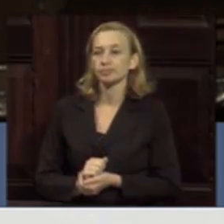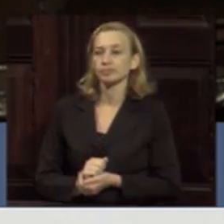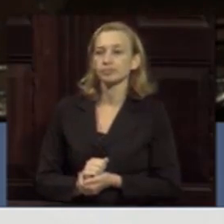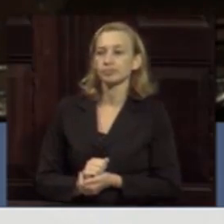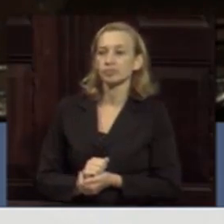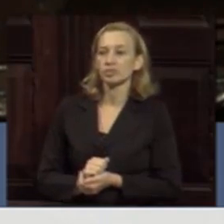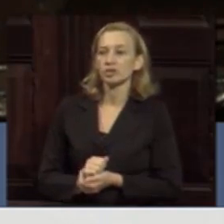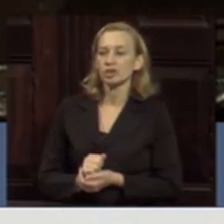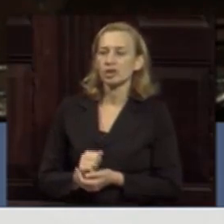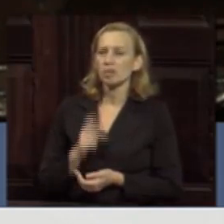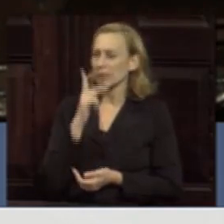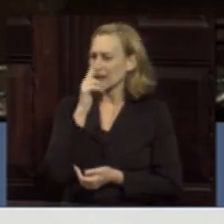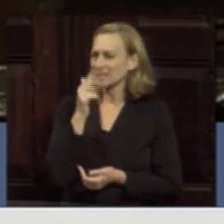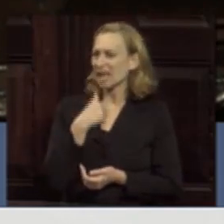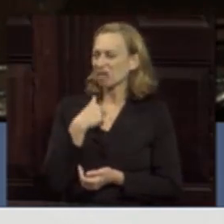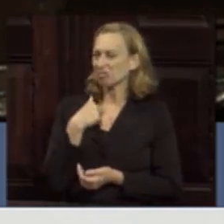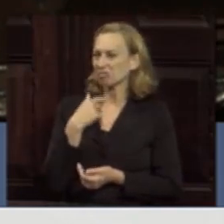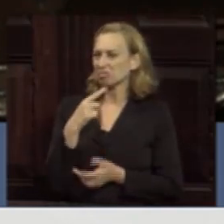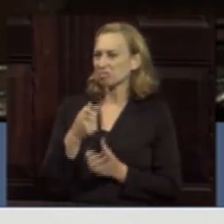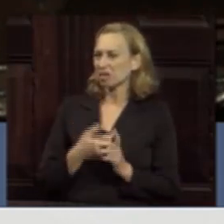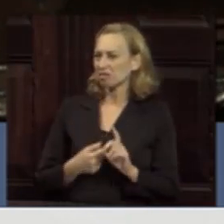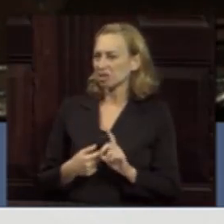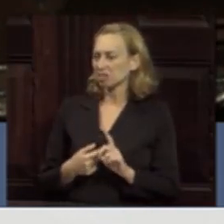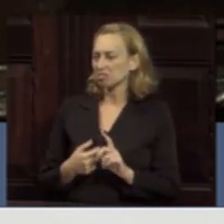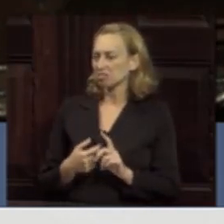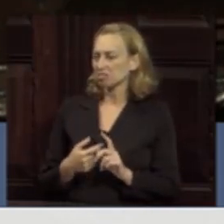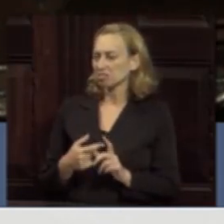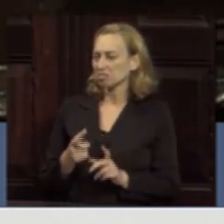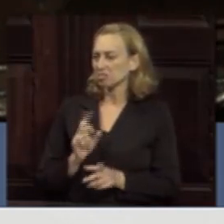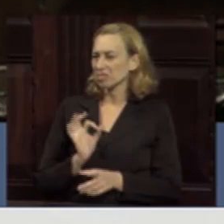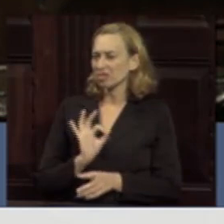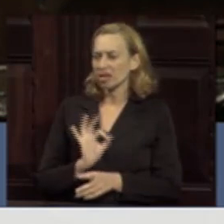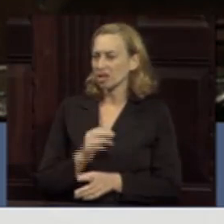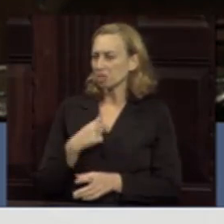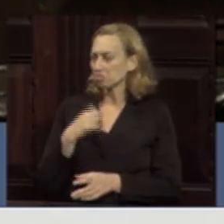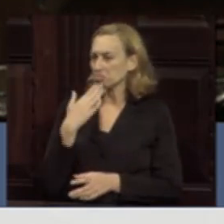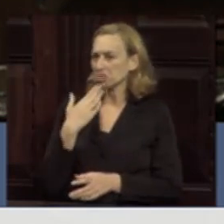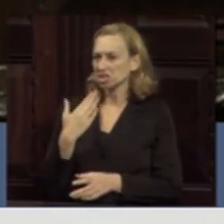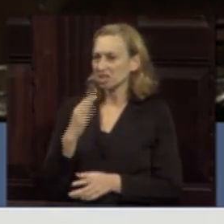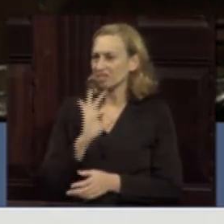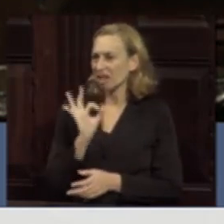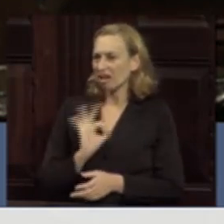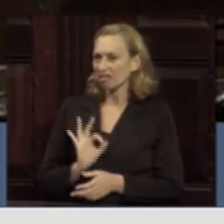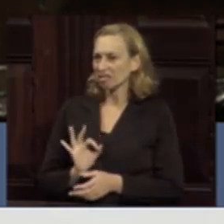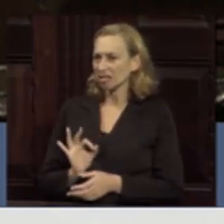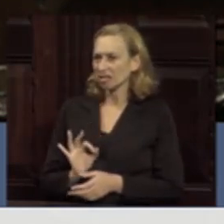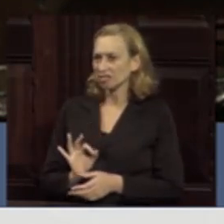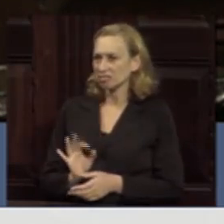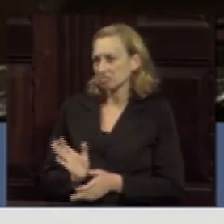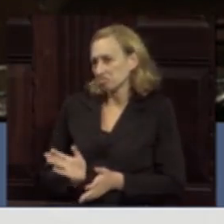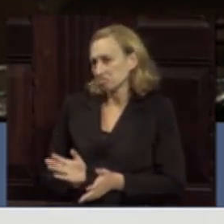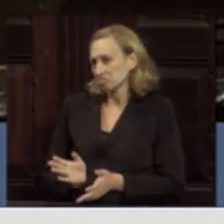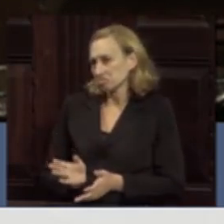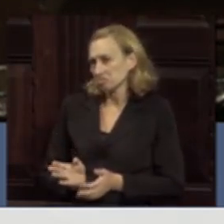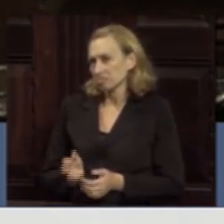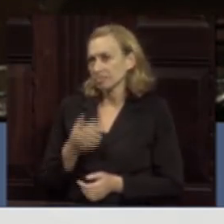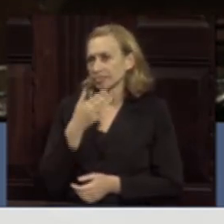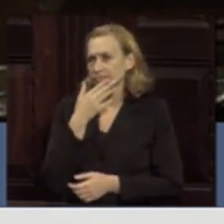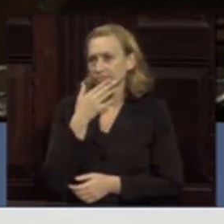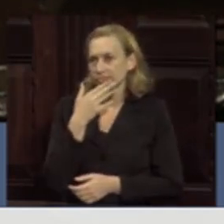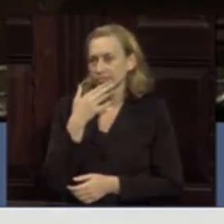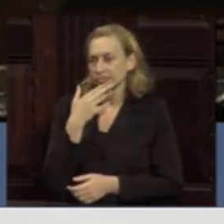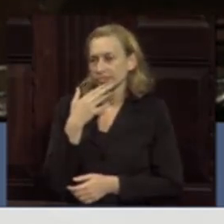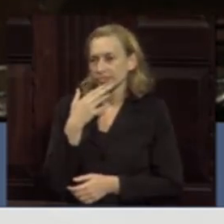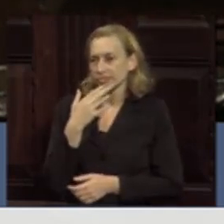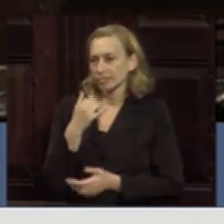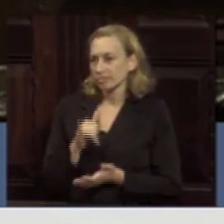Como se eu estivesse devendo. Já fiz um protocolo dizendo que nunca tive qualquer linha telefônica fixa ou